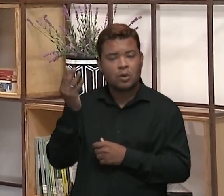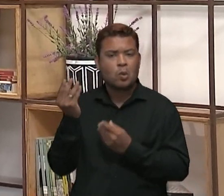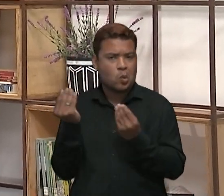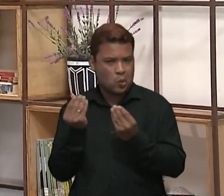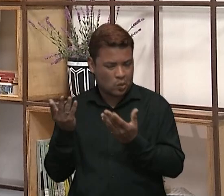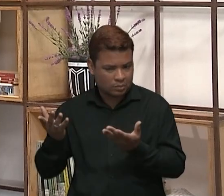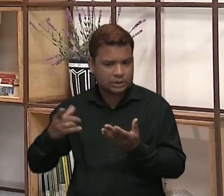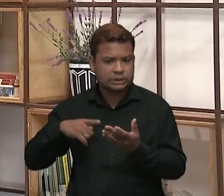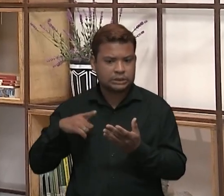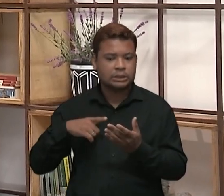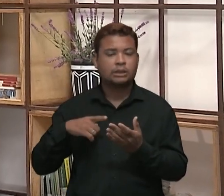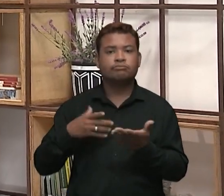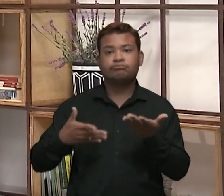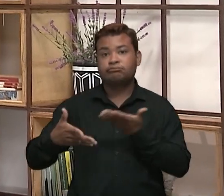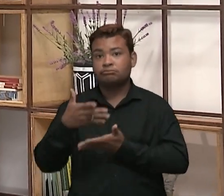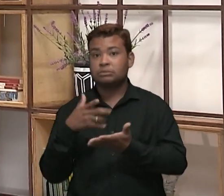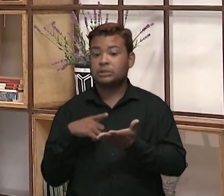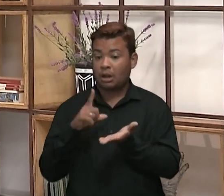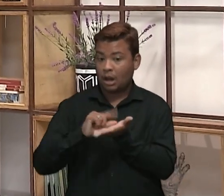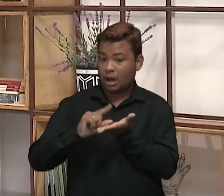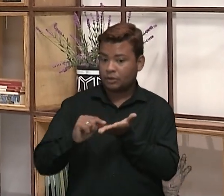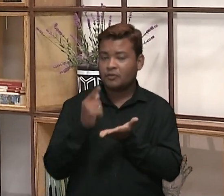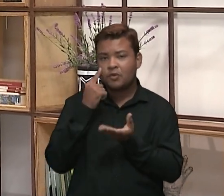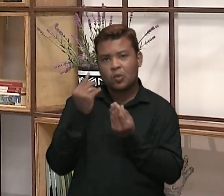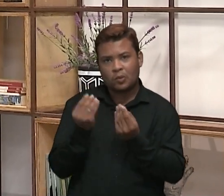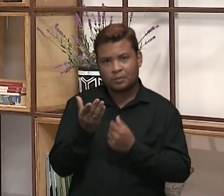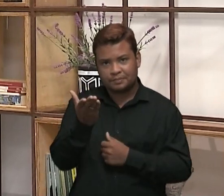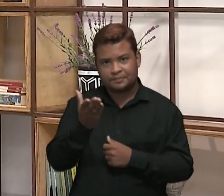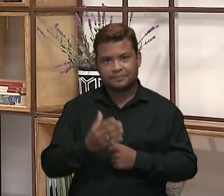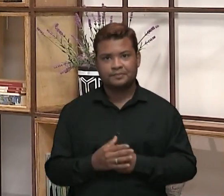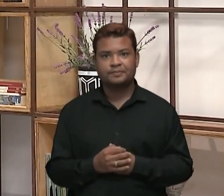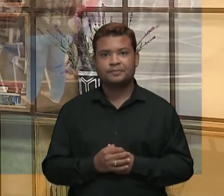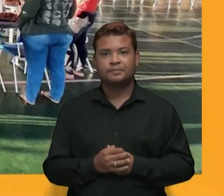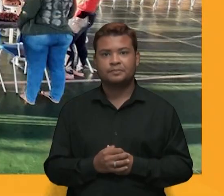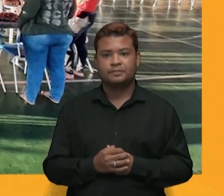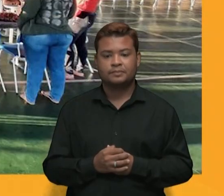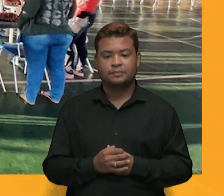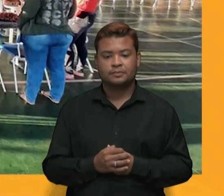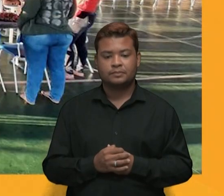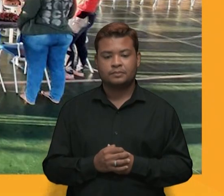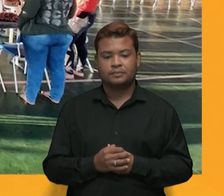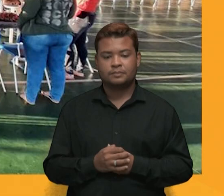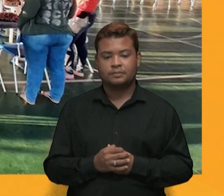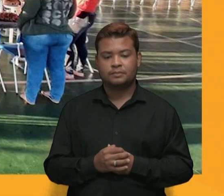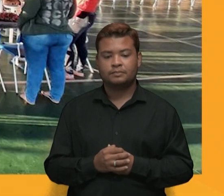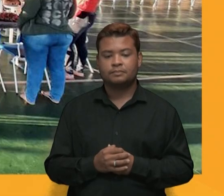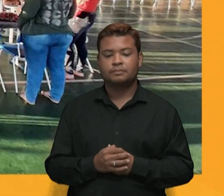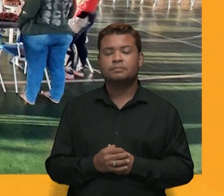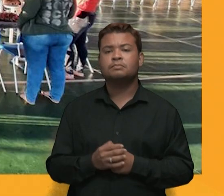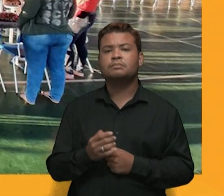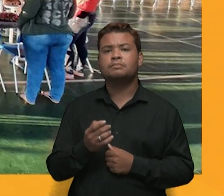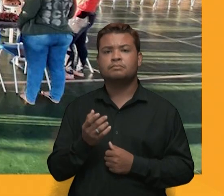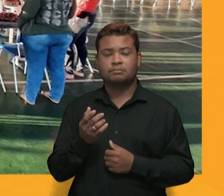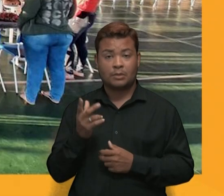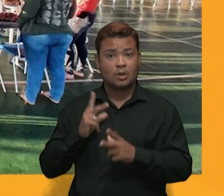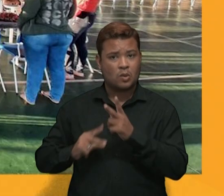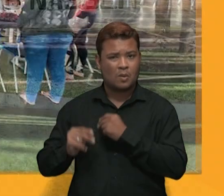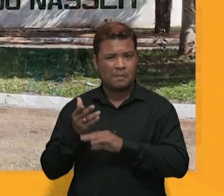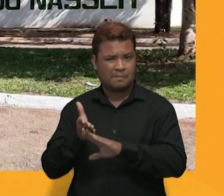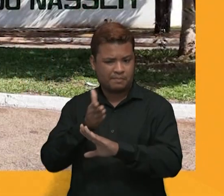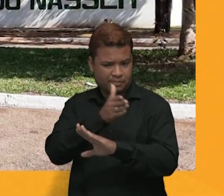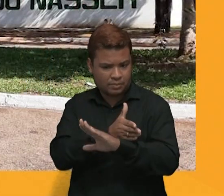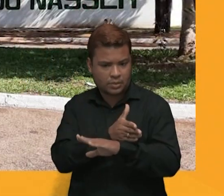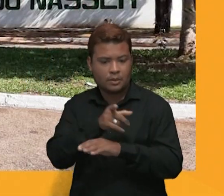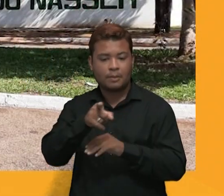dinâmica até virou artigo, então bora acompanhar na reportagem. Os pré-adolescentes do ensino fundamental da